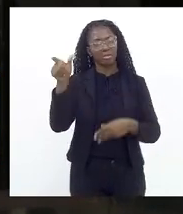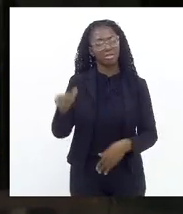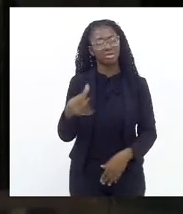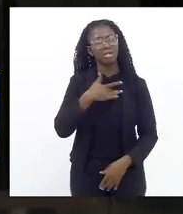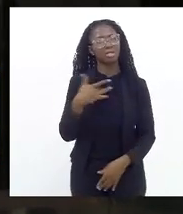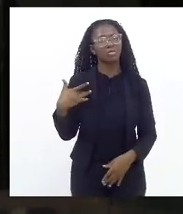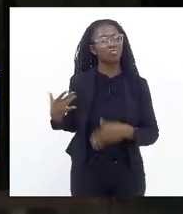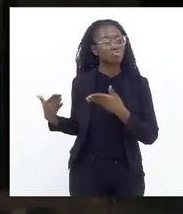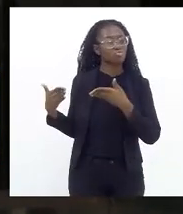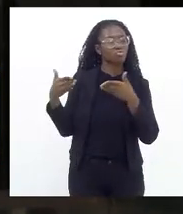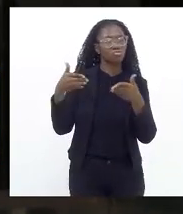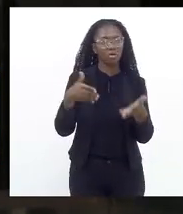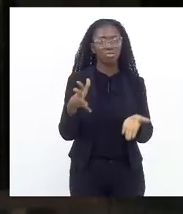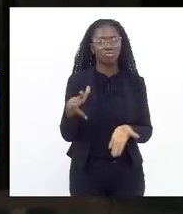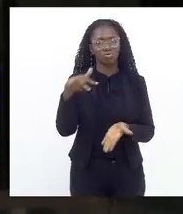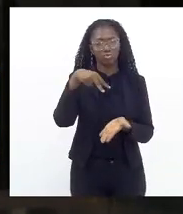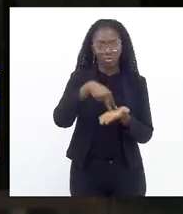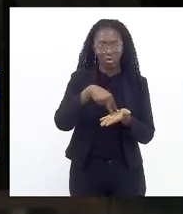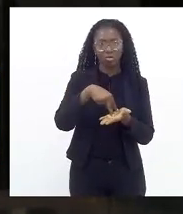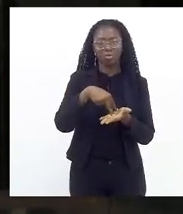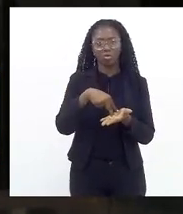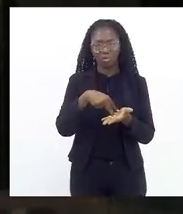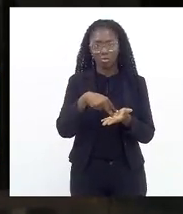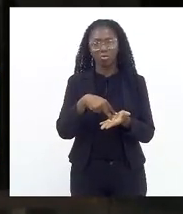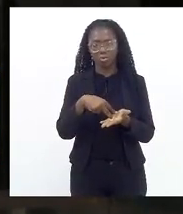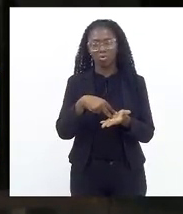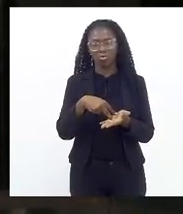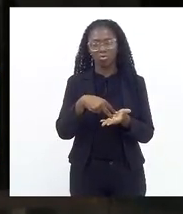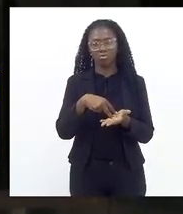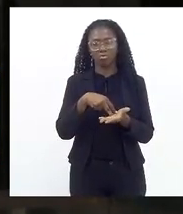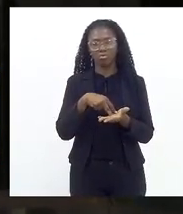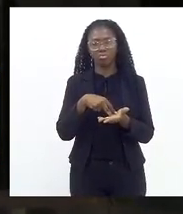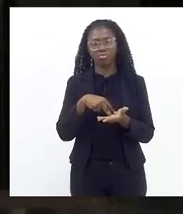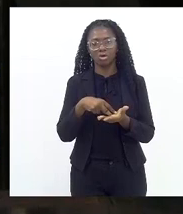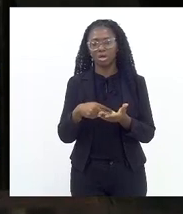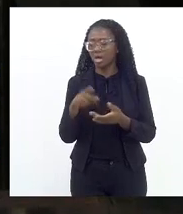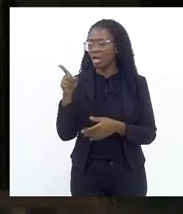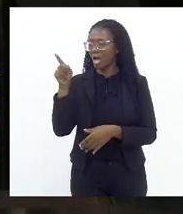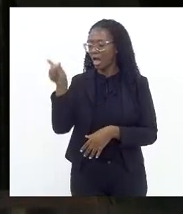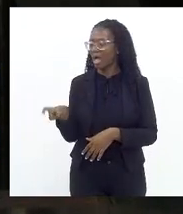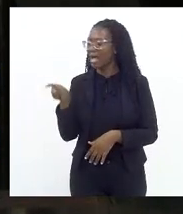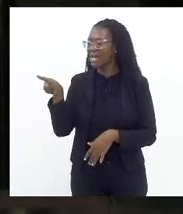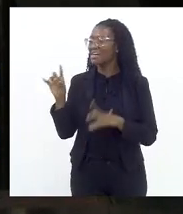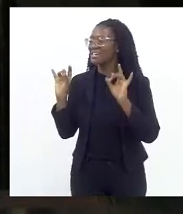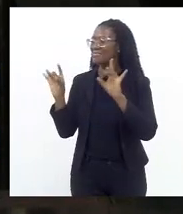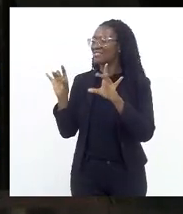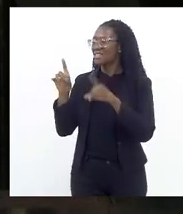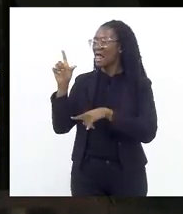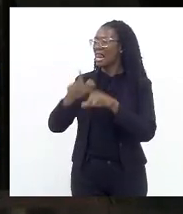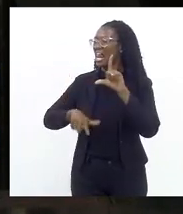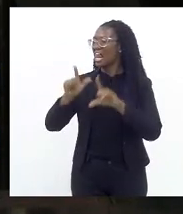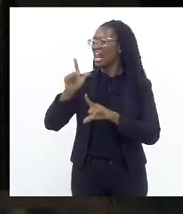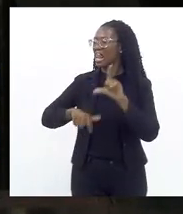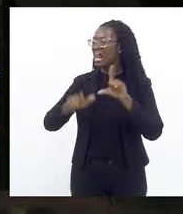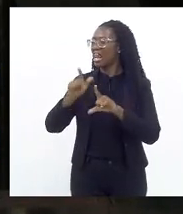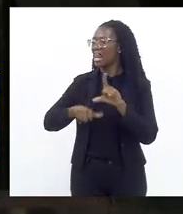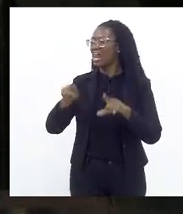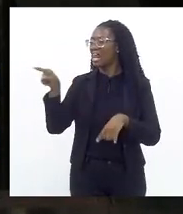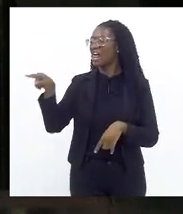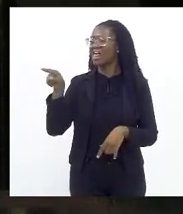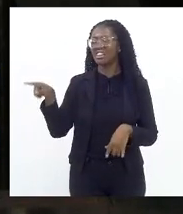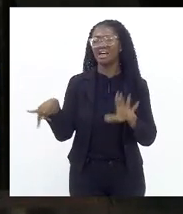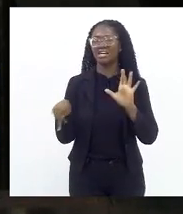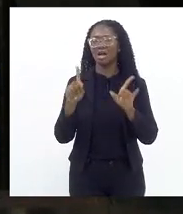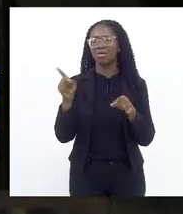no Ministério da Saúde, tido e havido como especialista em logística, o general